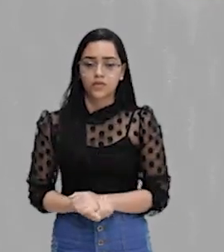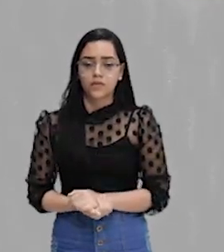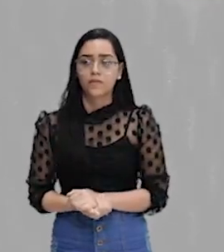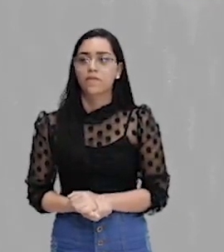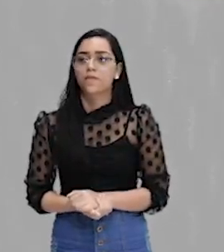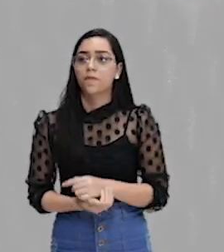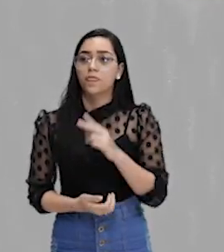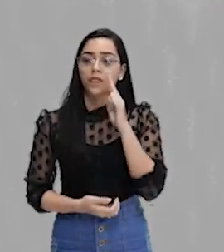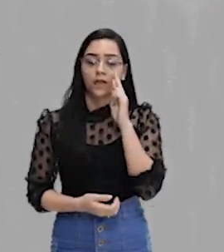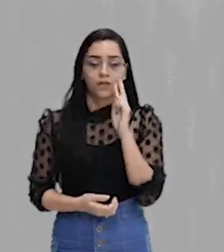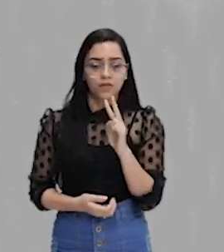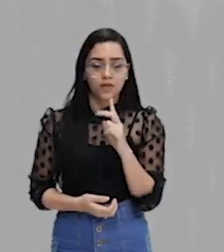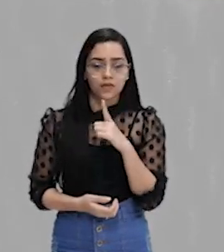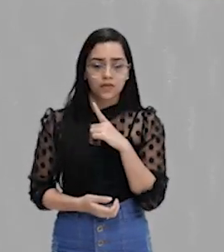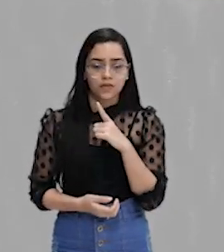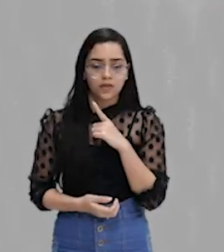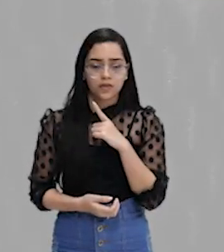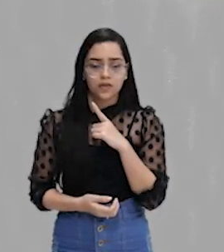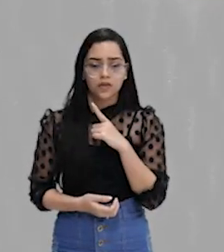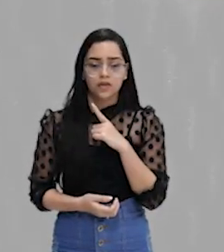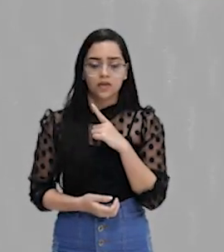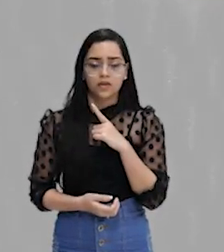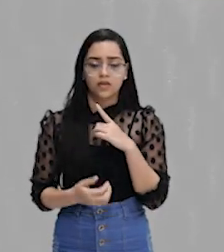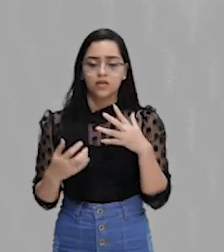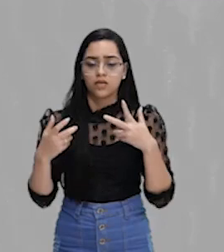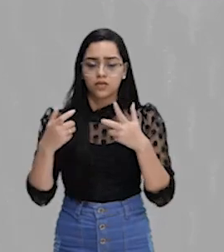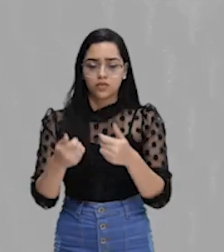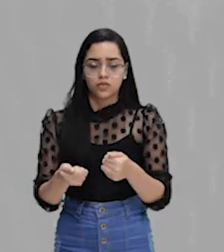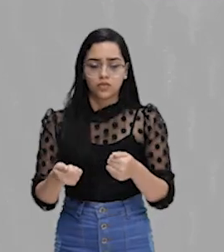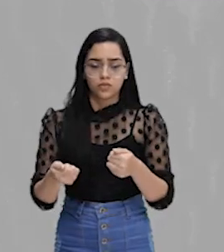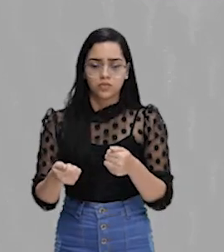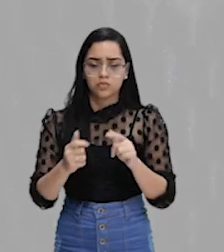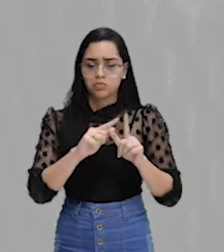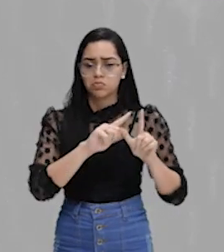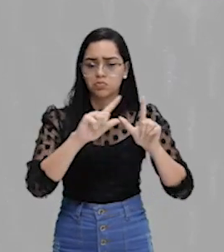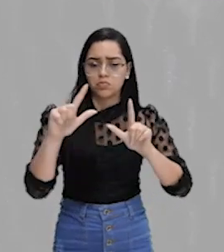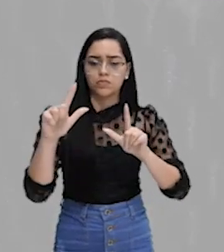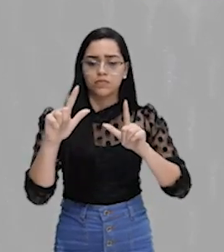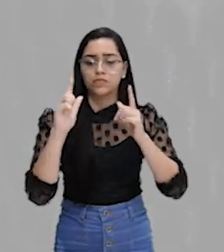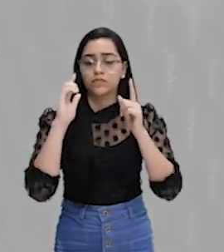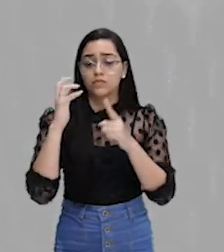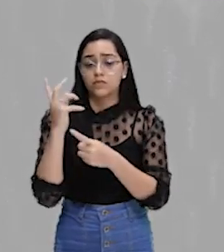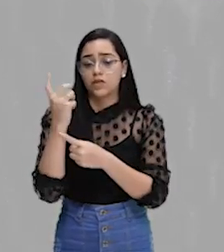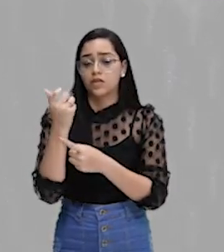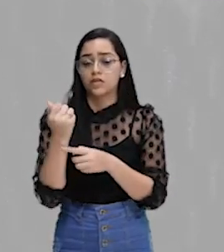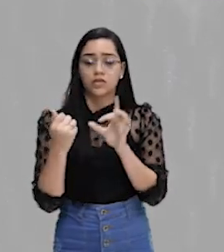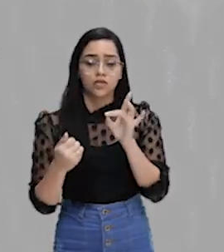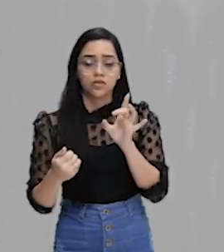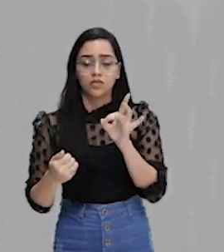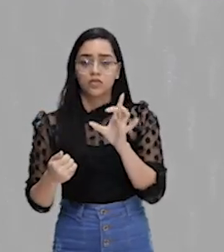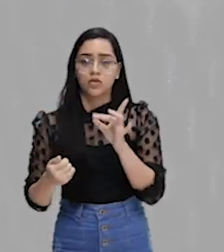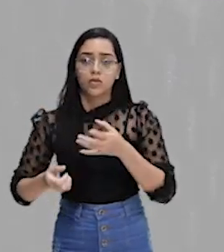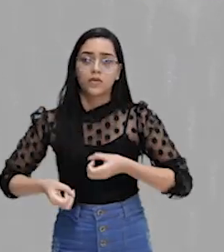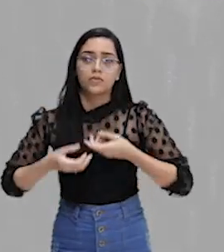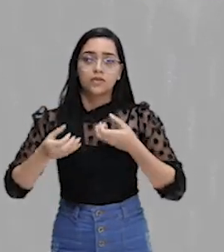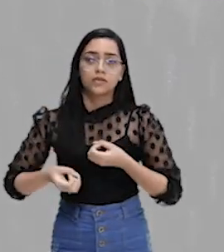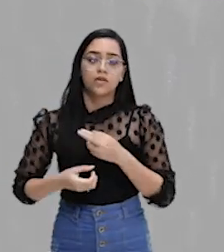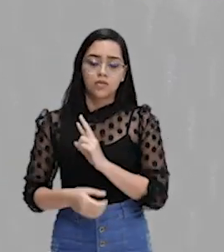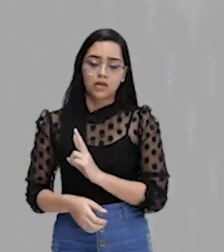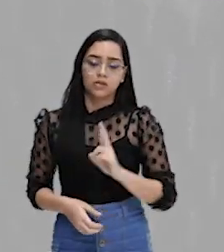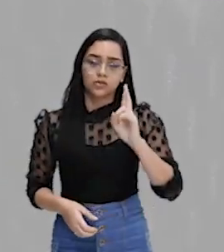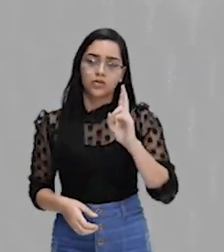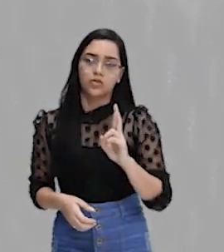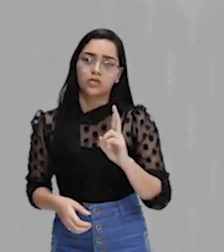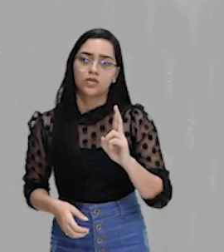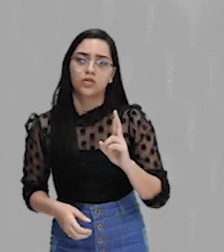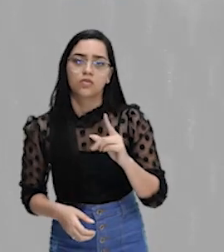só o lado místico, né? Presente na obra de arte. Então, não apenas uma expressão religiosa,